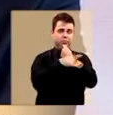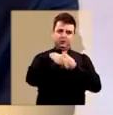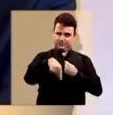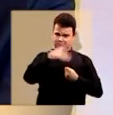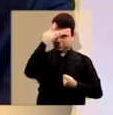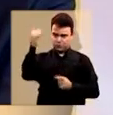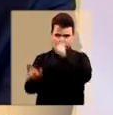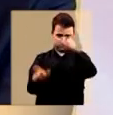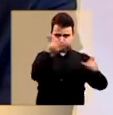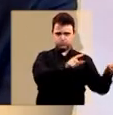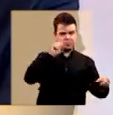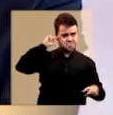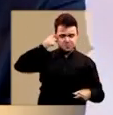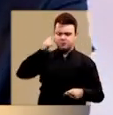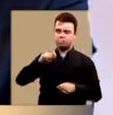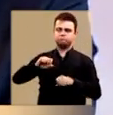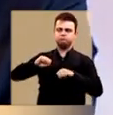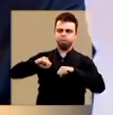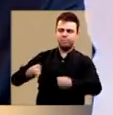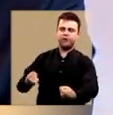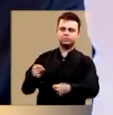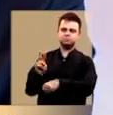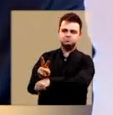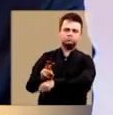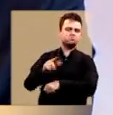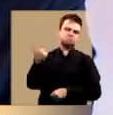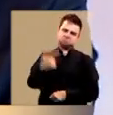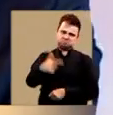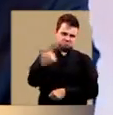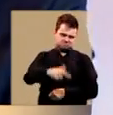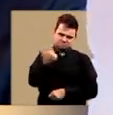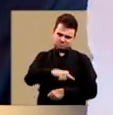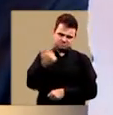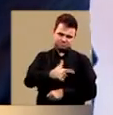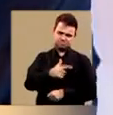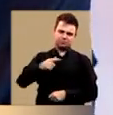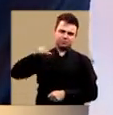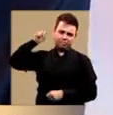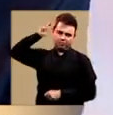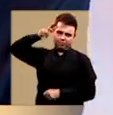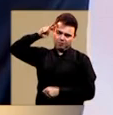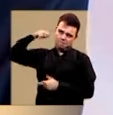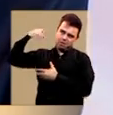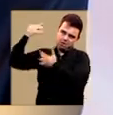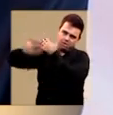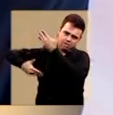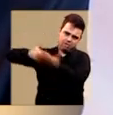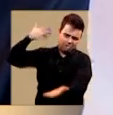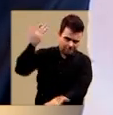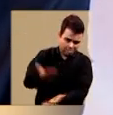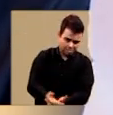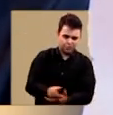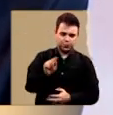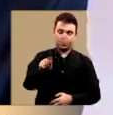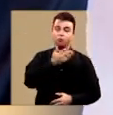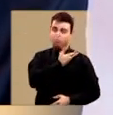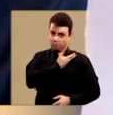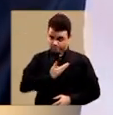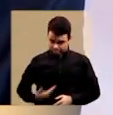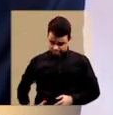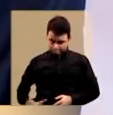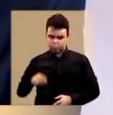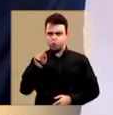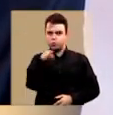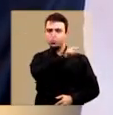funciona para a população negra. Não é? Nós temos uma trajetória de políticas públicas no campo